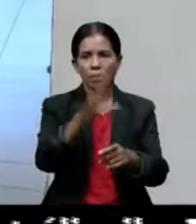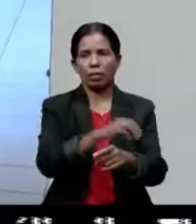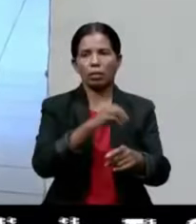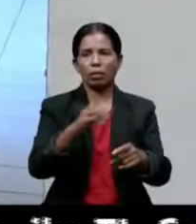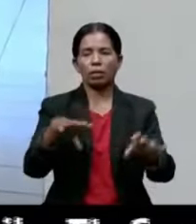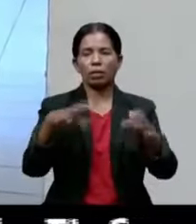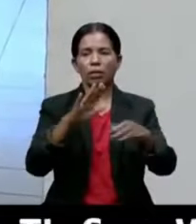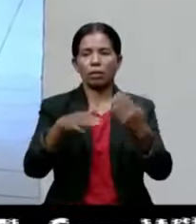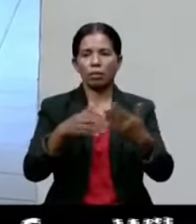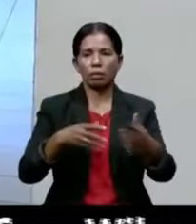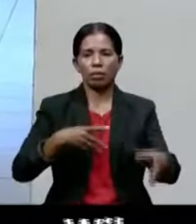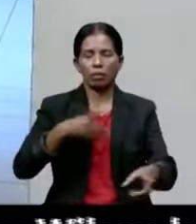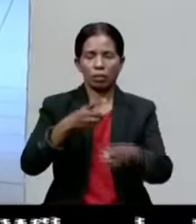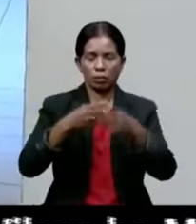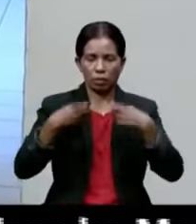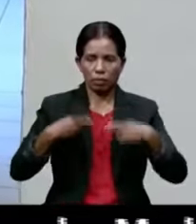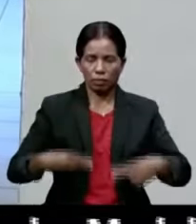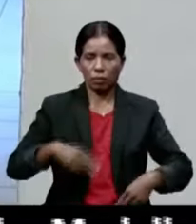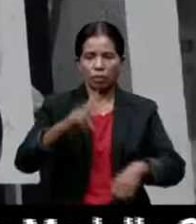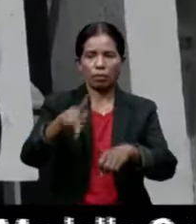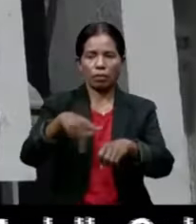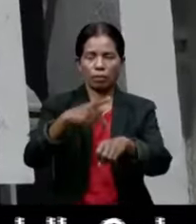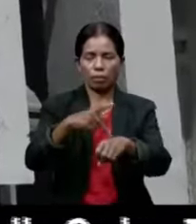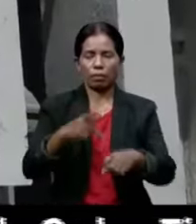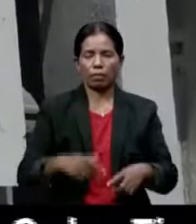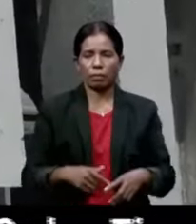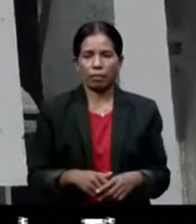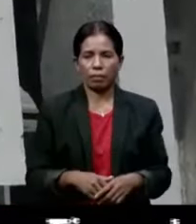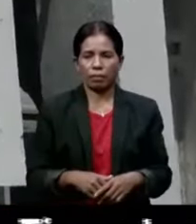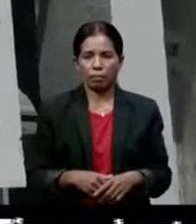Comissário Cira Direito Humano Filipina Nian. Damião Gonçalves, Tomás Soares, GMN.